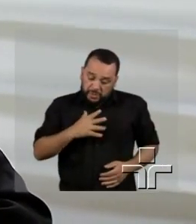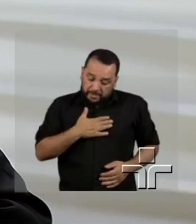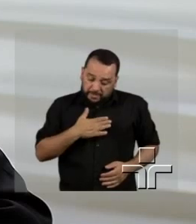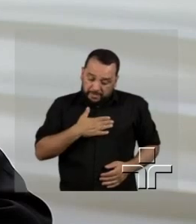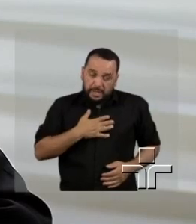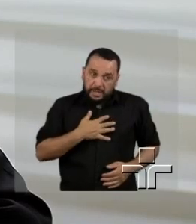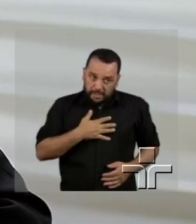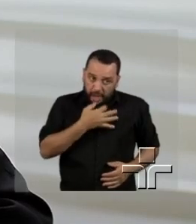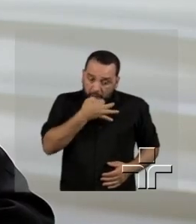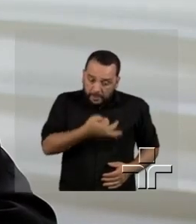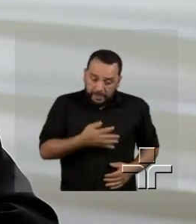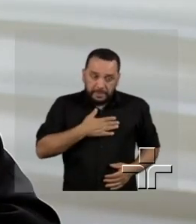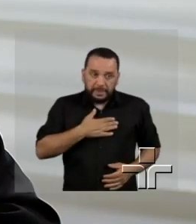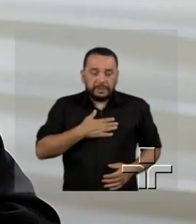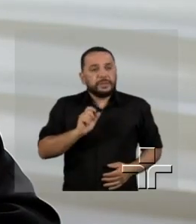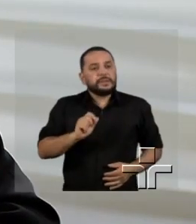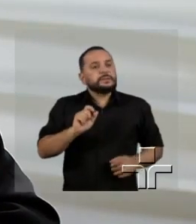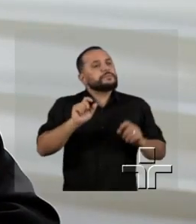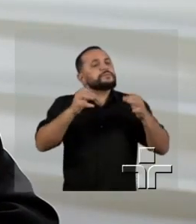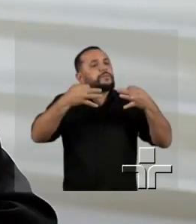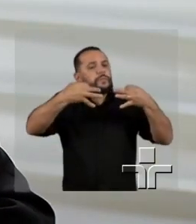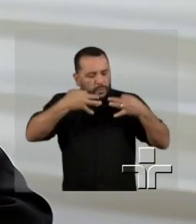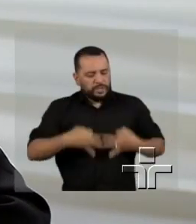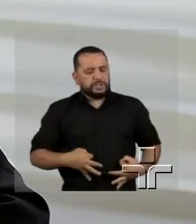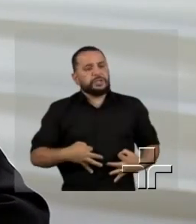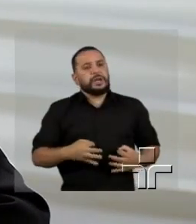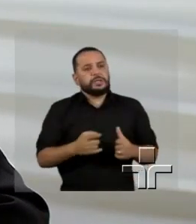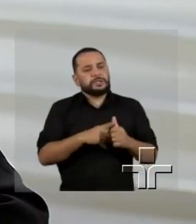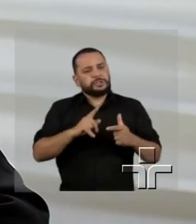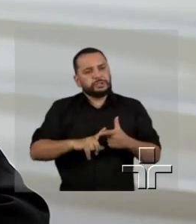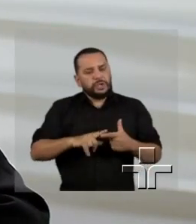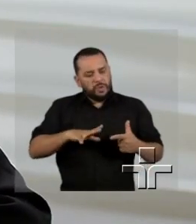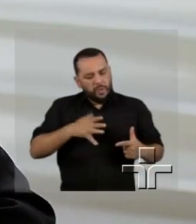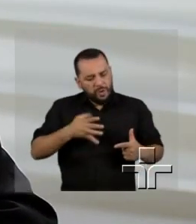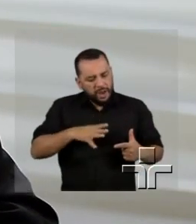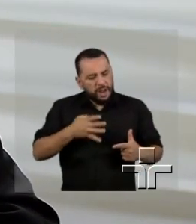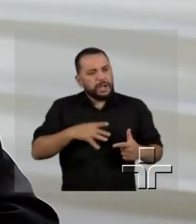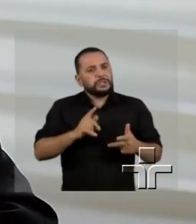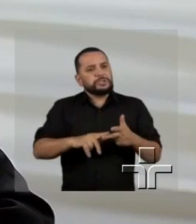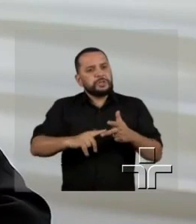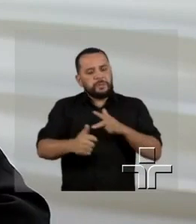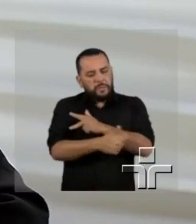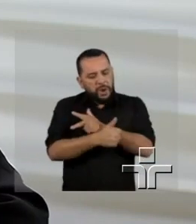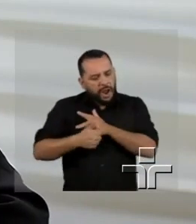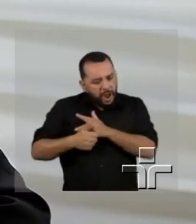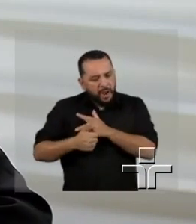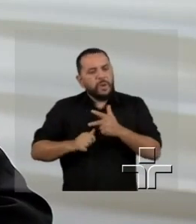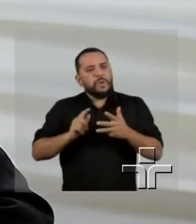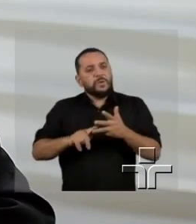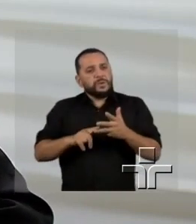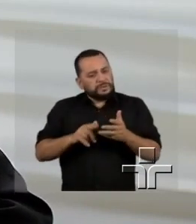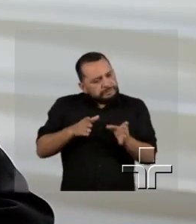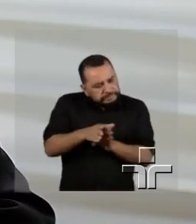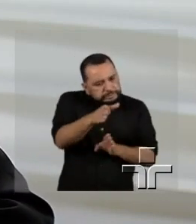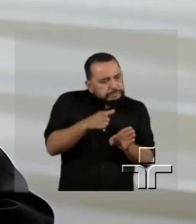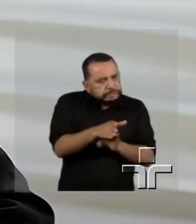Eu julgo que seja mais pela característica pessoal, né, do presidente Bolsonaro,